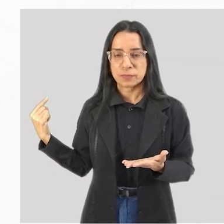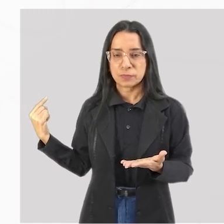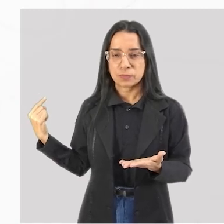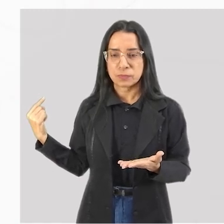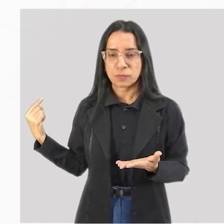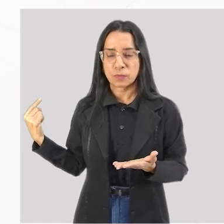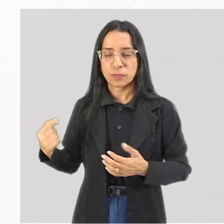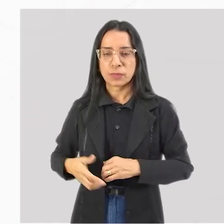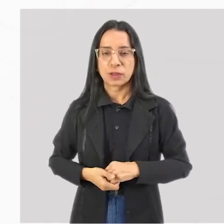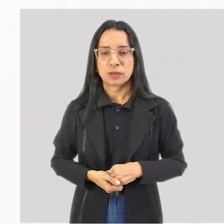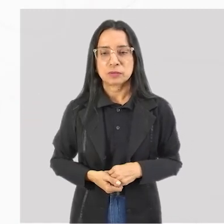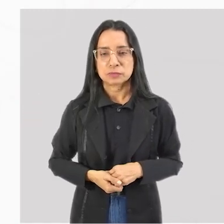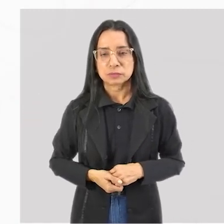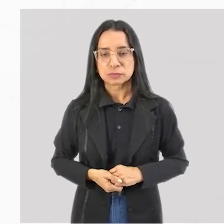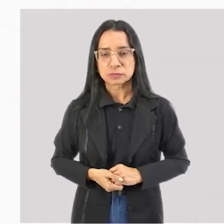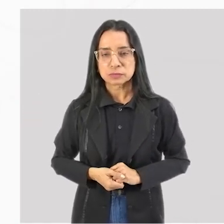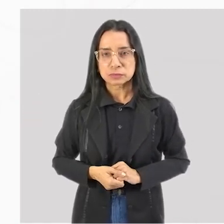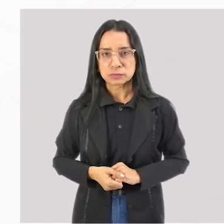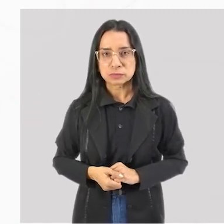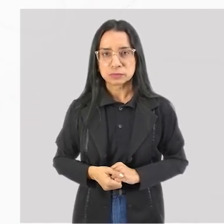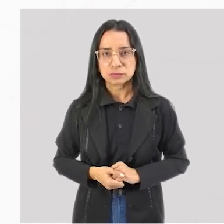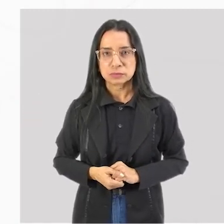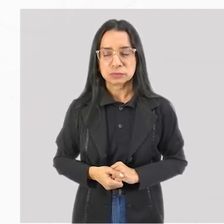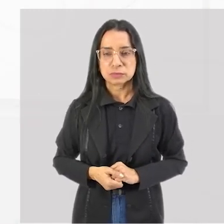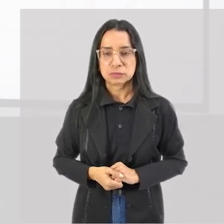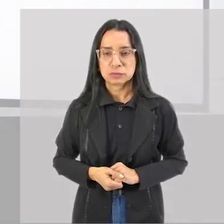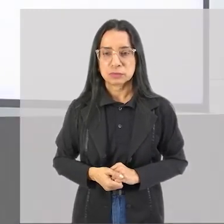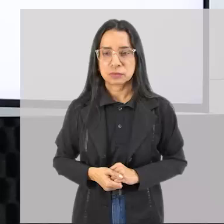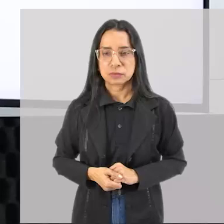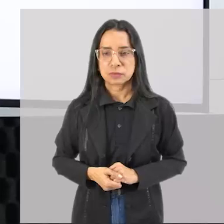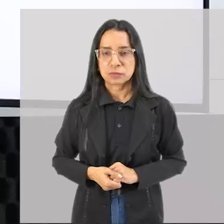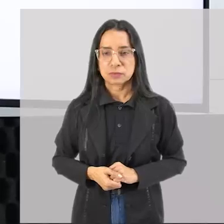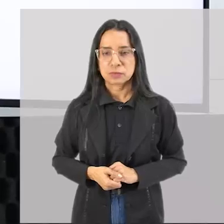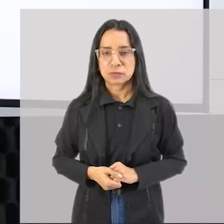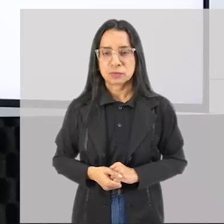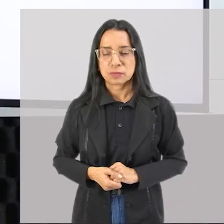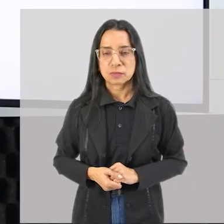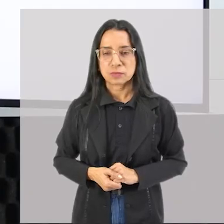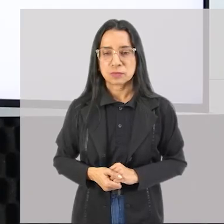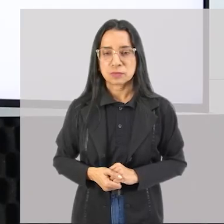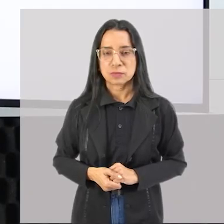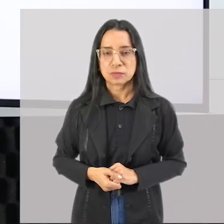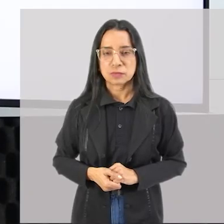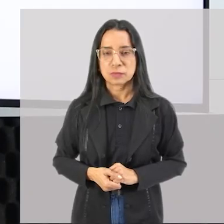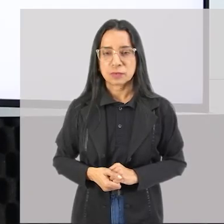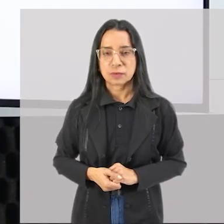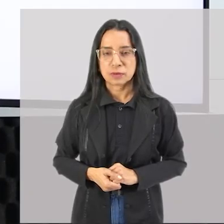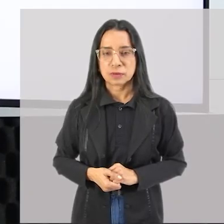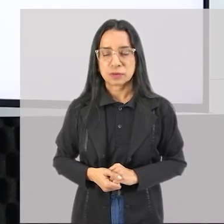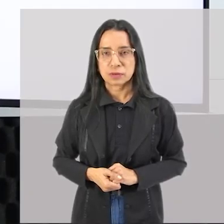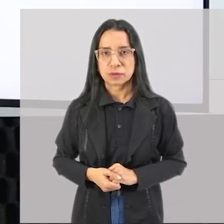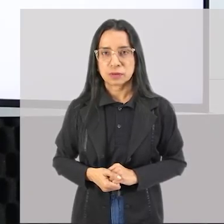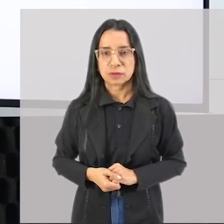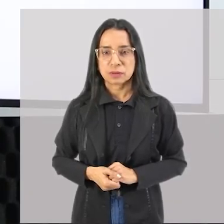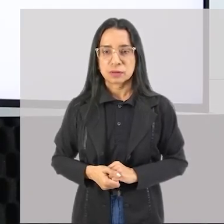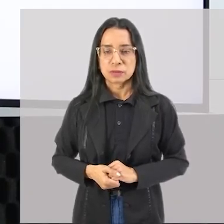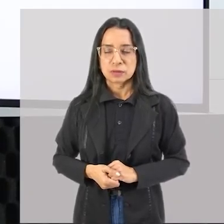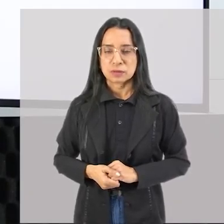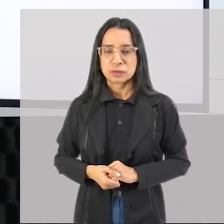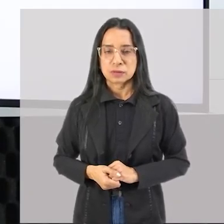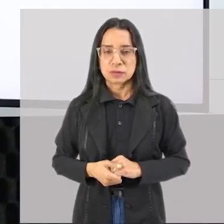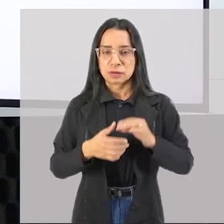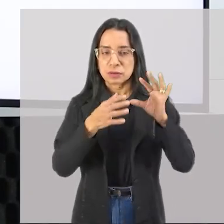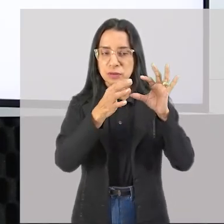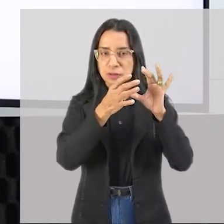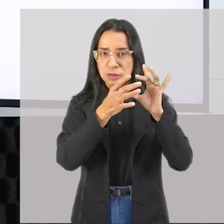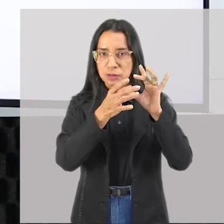budget review, the project deadline and assigned task. We are on track for launch. Então, ele